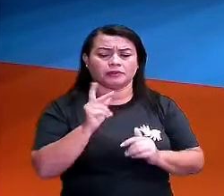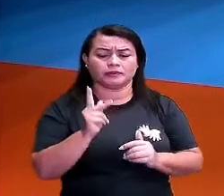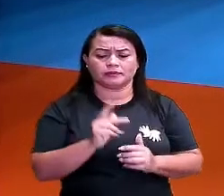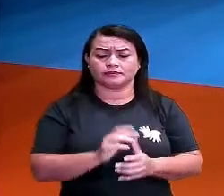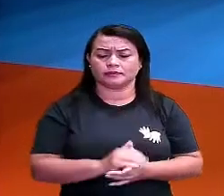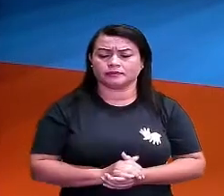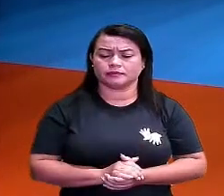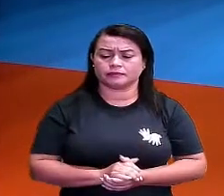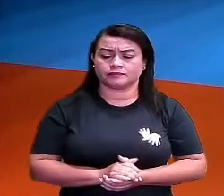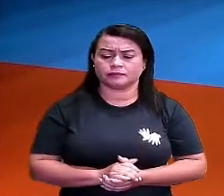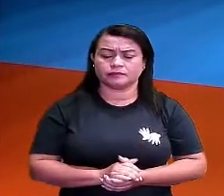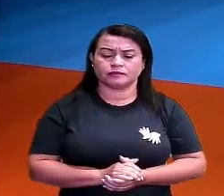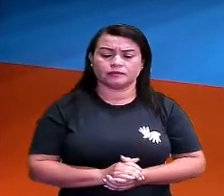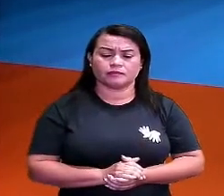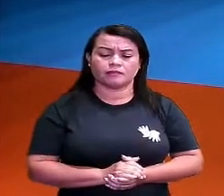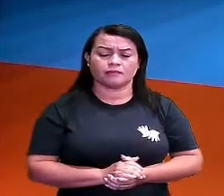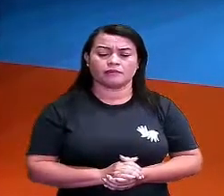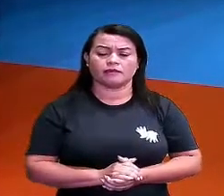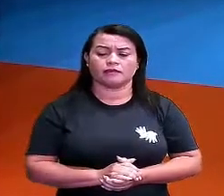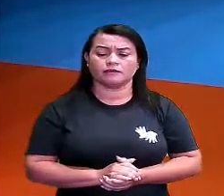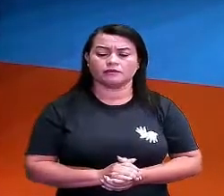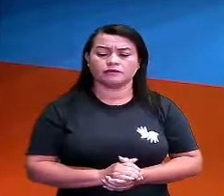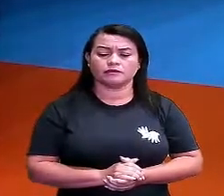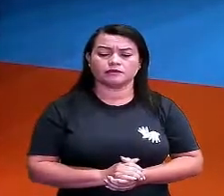Ok? Vamos seguir.